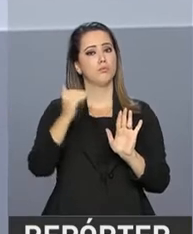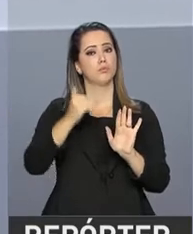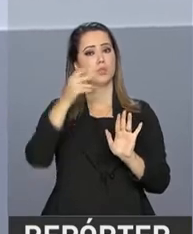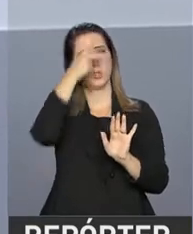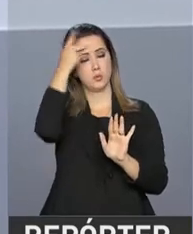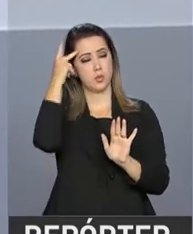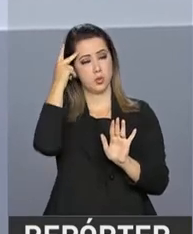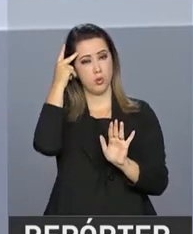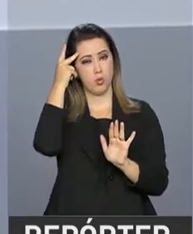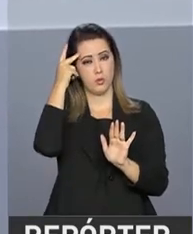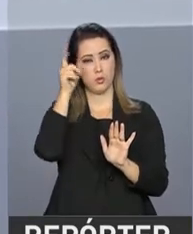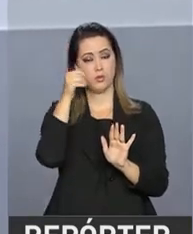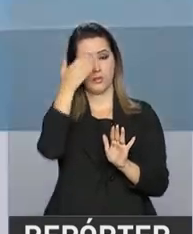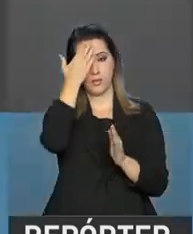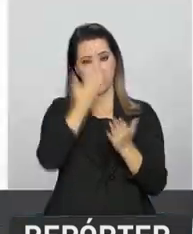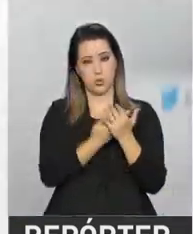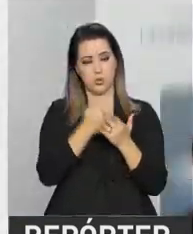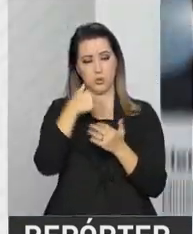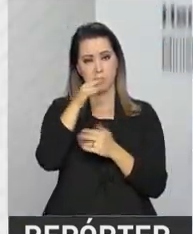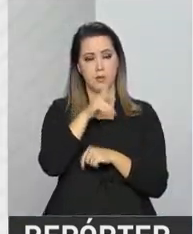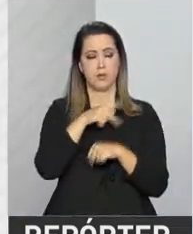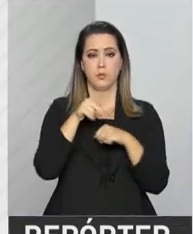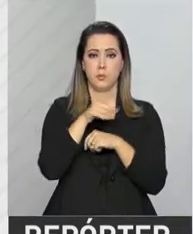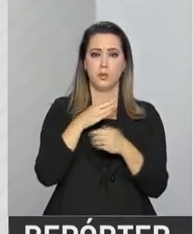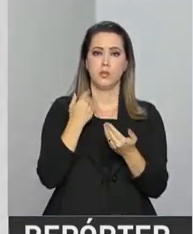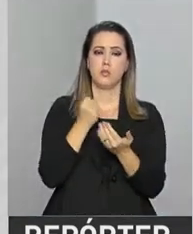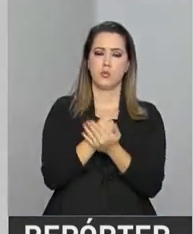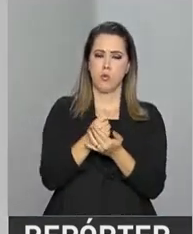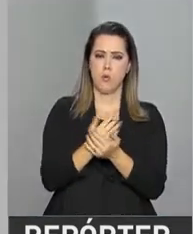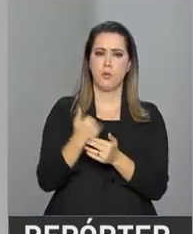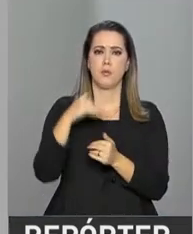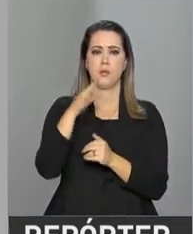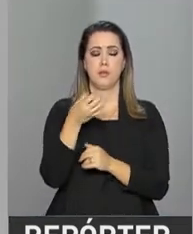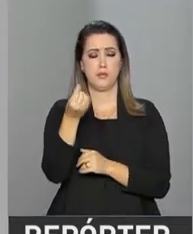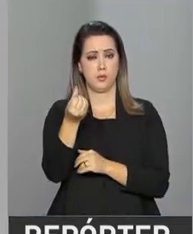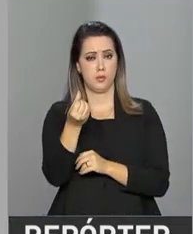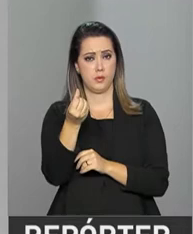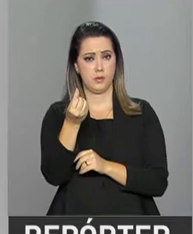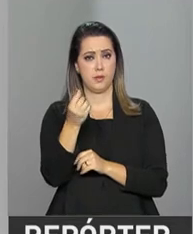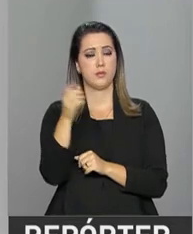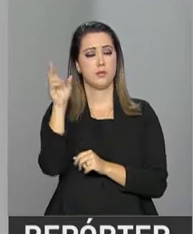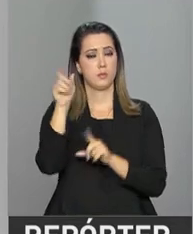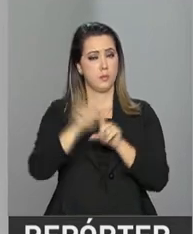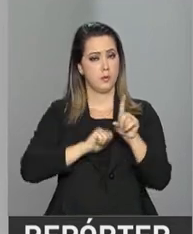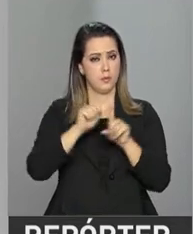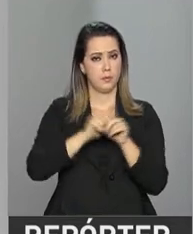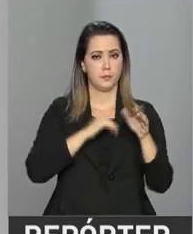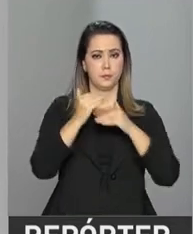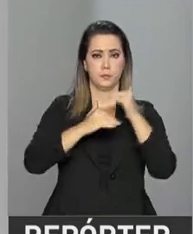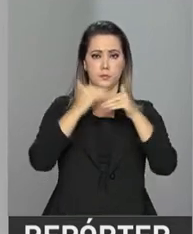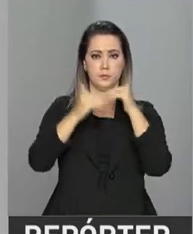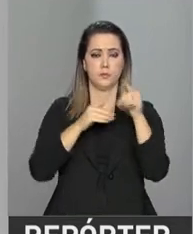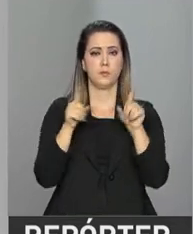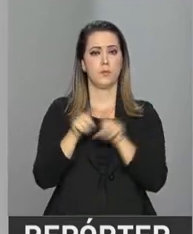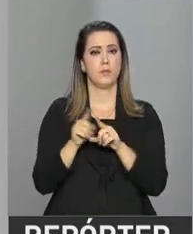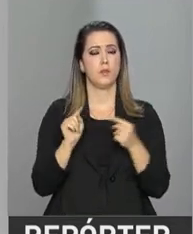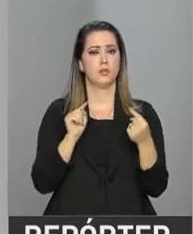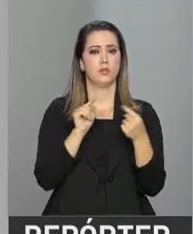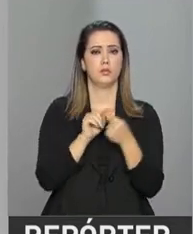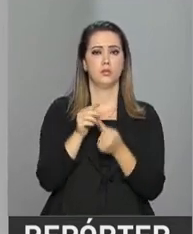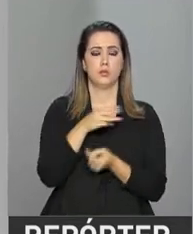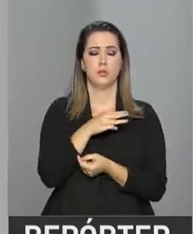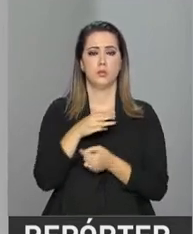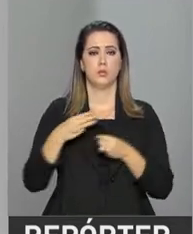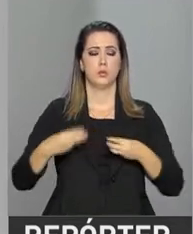do consumidor. O ministro ressaltou que este é o 6º mês consecutivo que o índice apresenta crescimento. De acordo com Meirelles, o